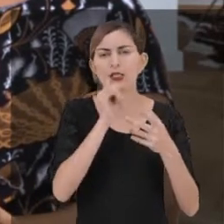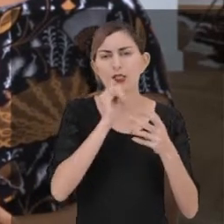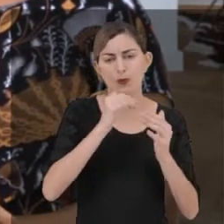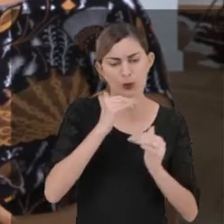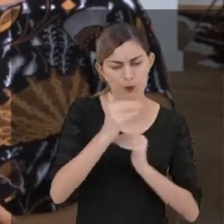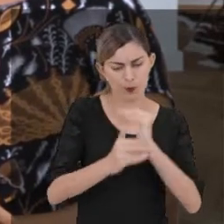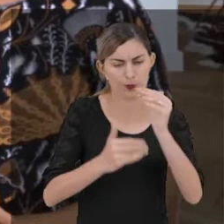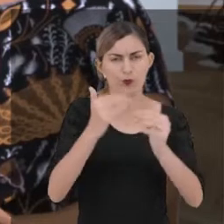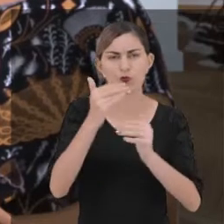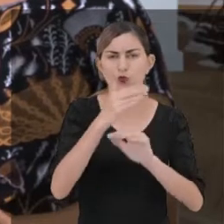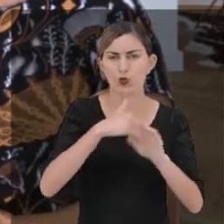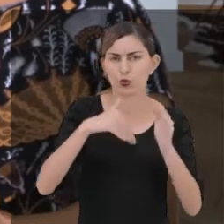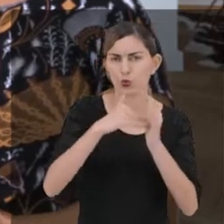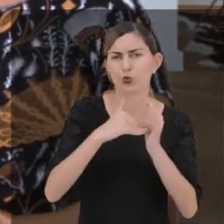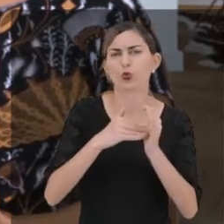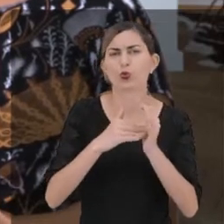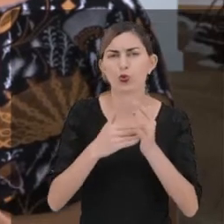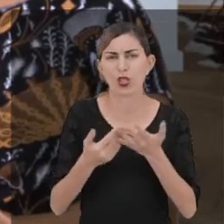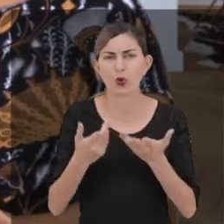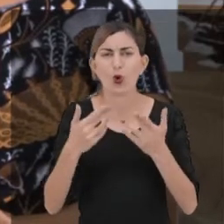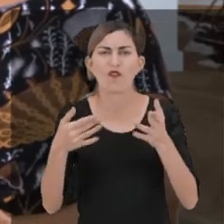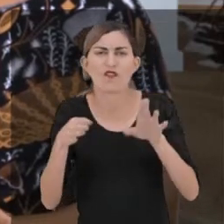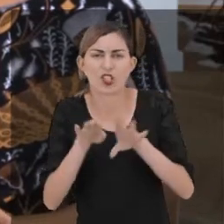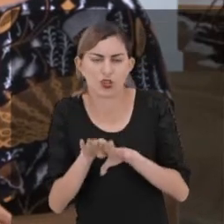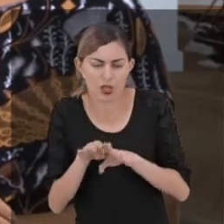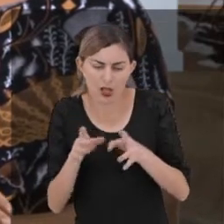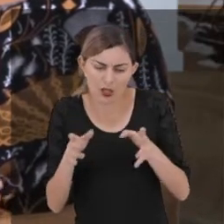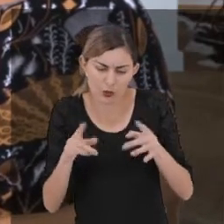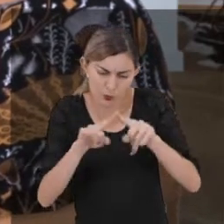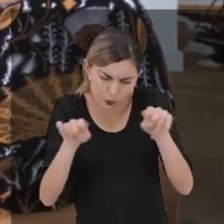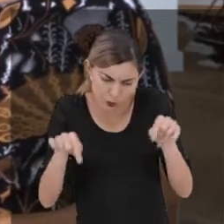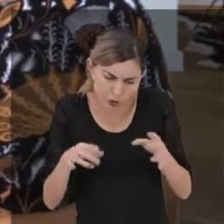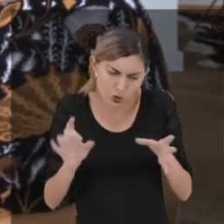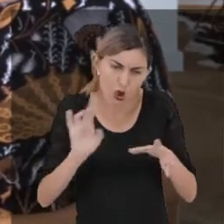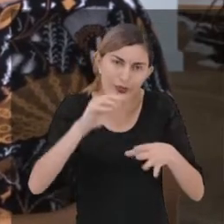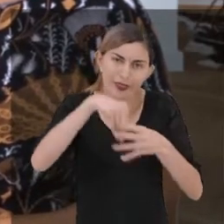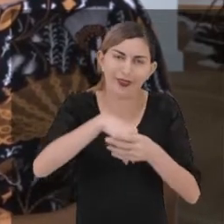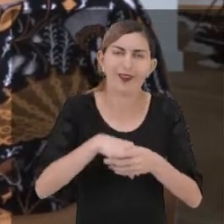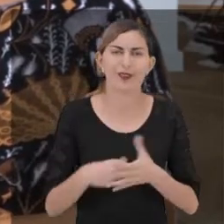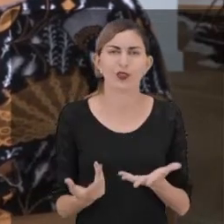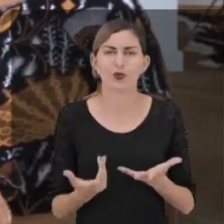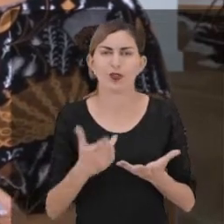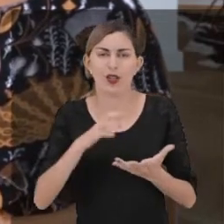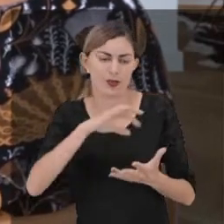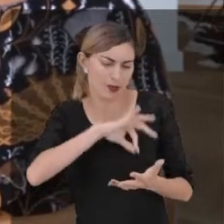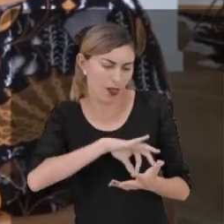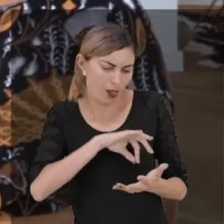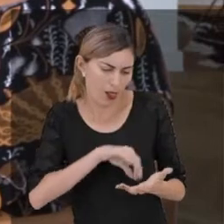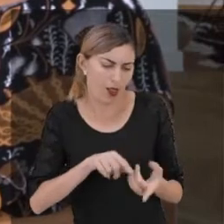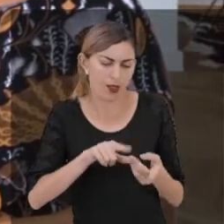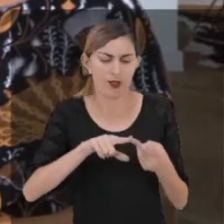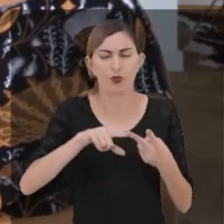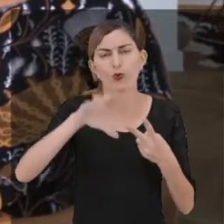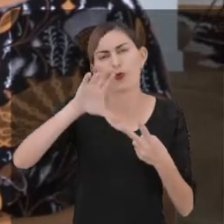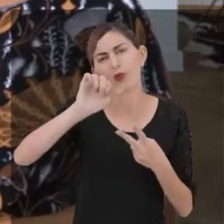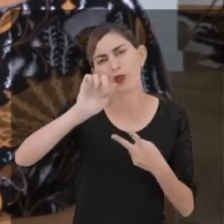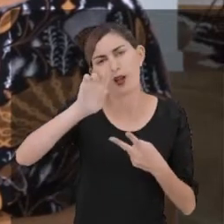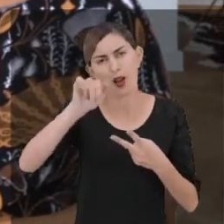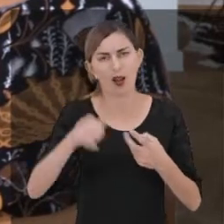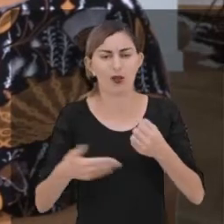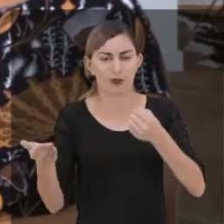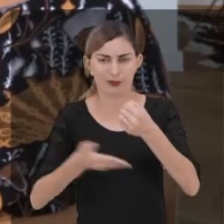existe todo um provisionamento muito fechado para que os cargos e os salários tenham